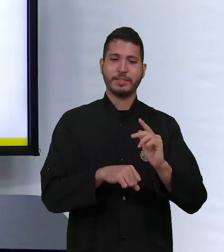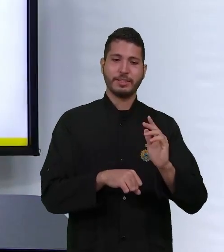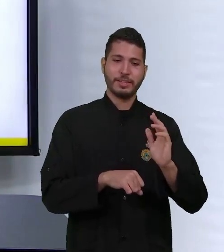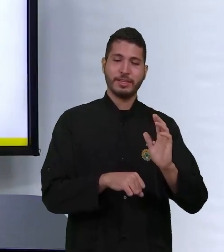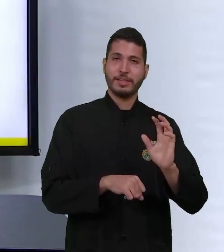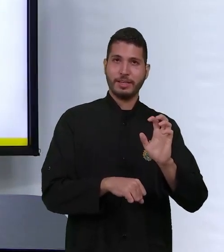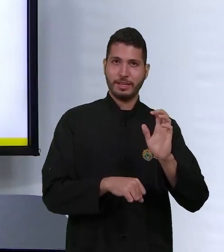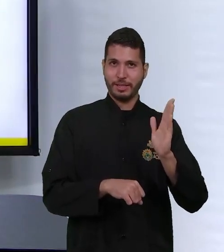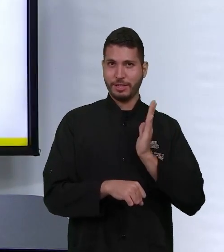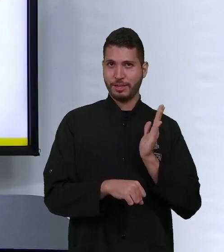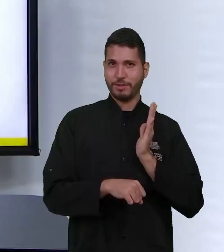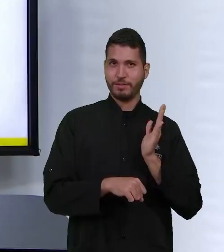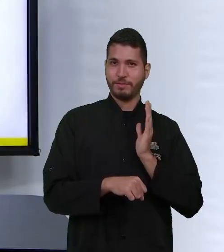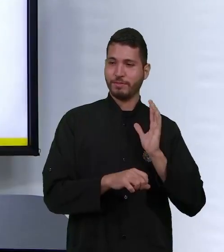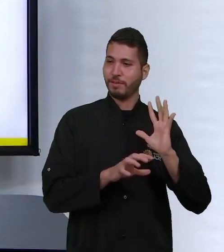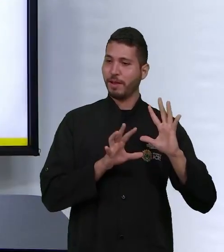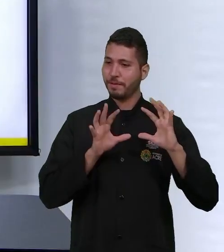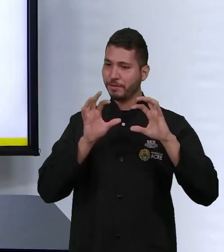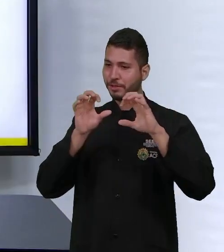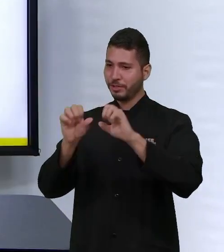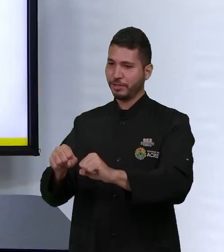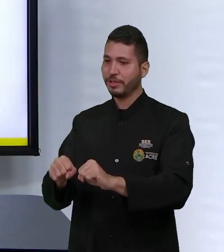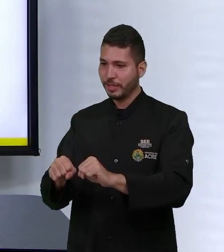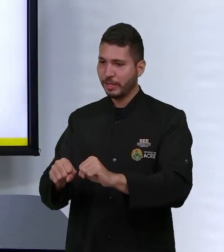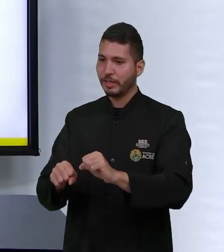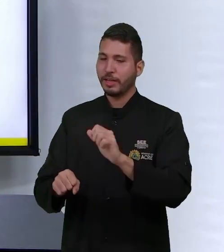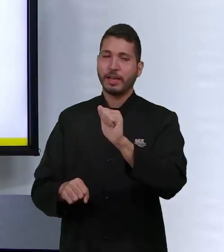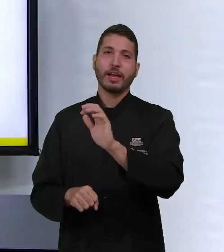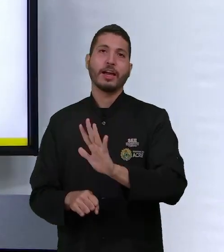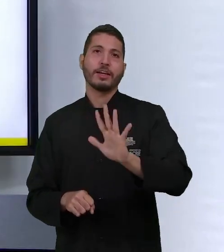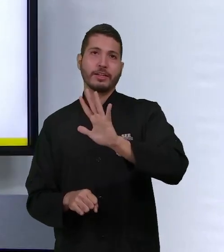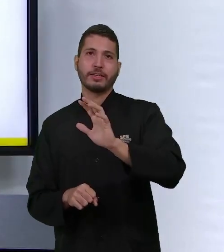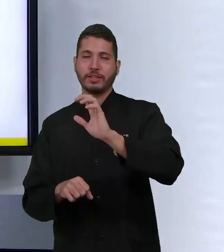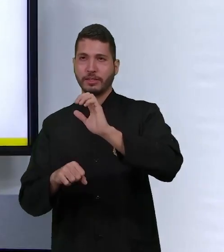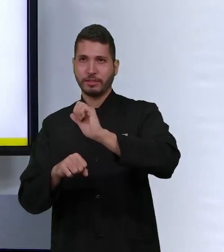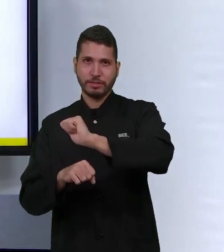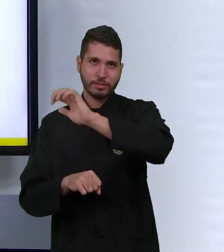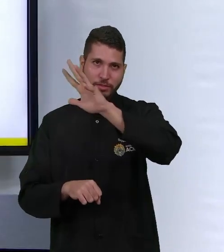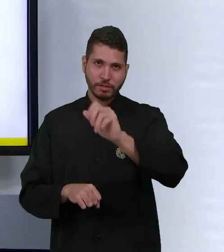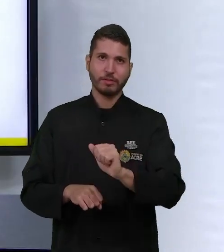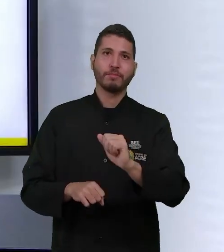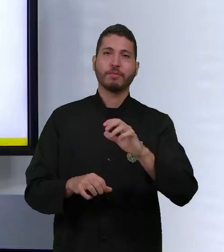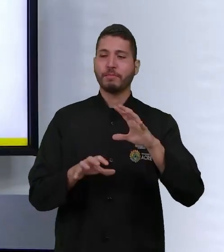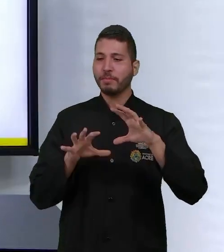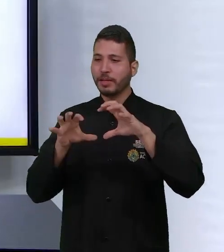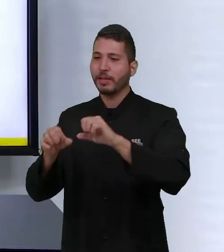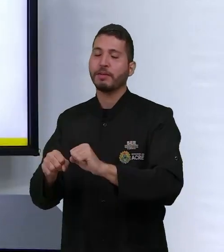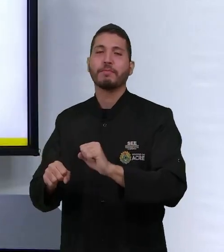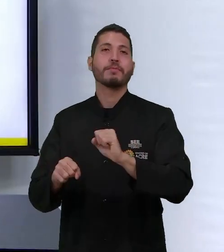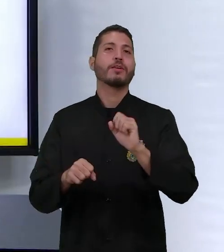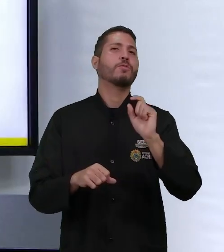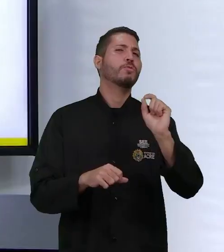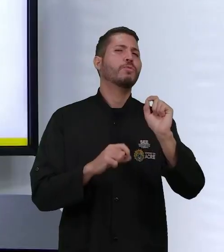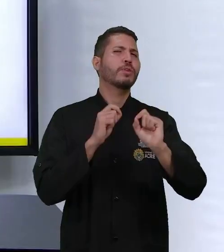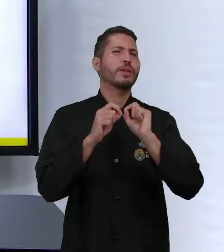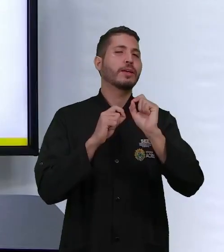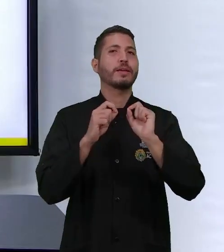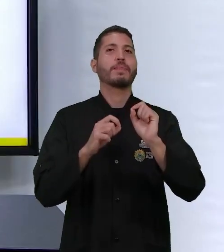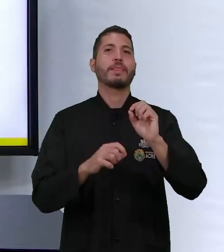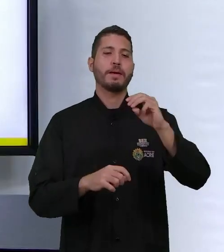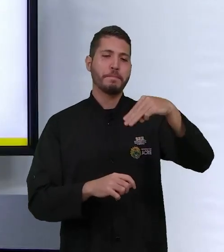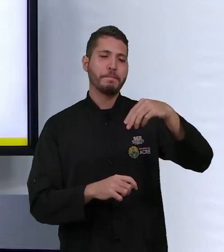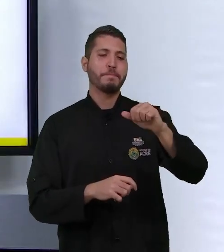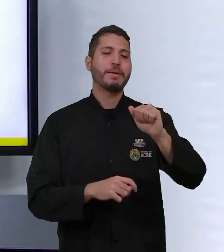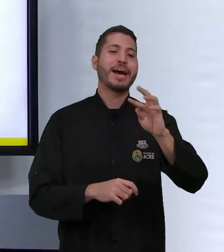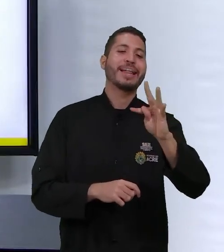continente africano e ao continente asiático. Para buscar o quê? Matéria-prima, porque a Europa já tinha esgotado sua matéria-prima.